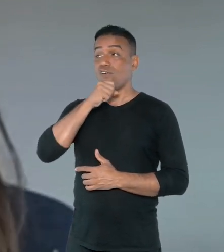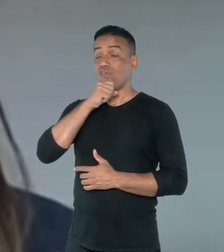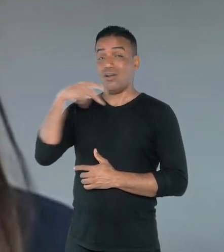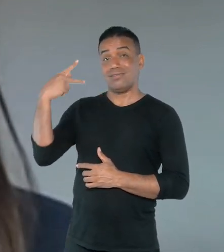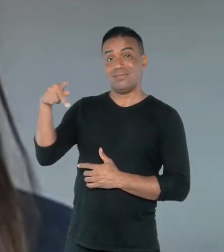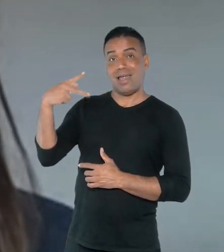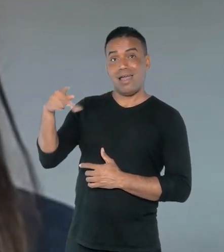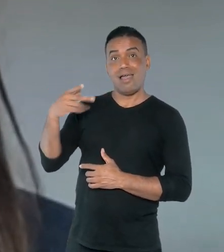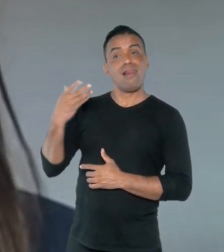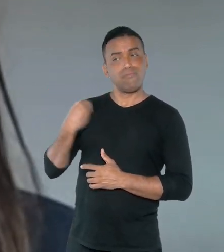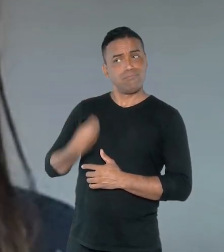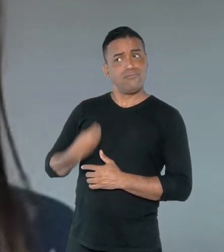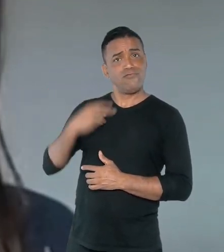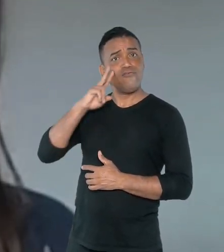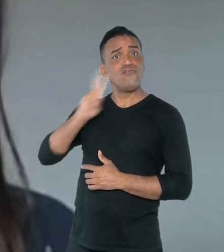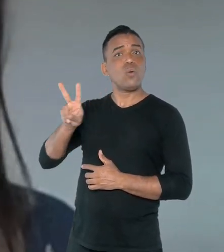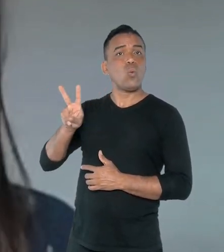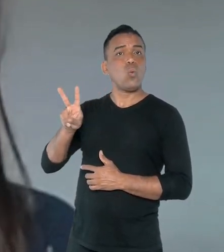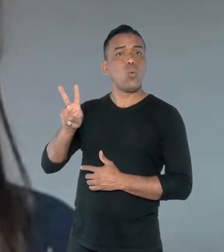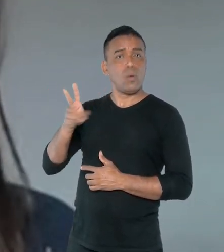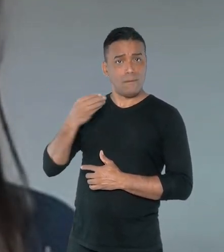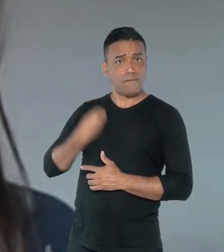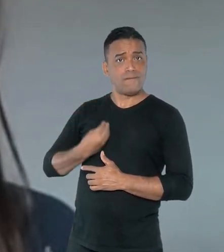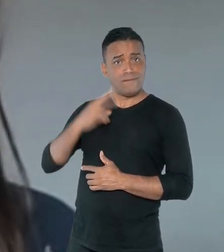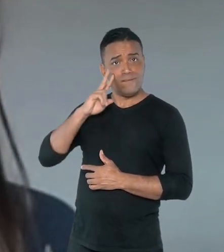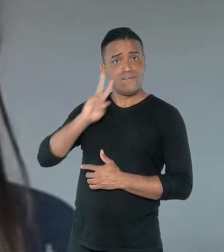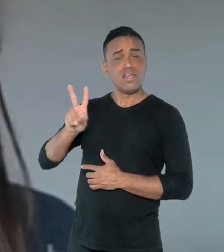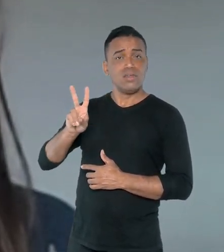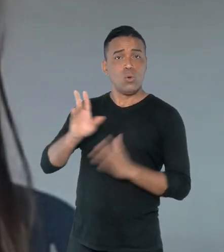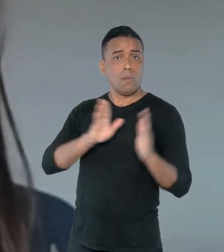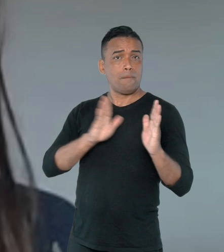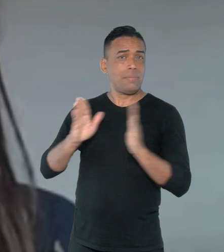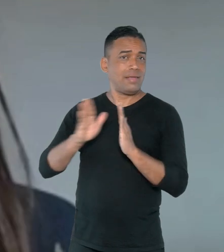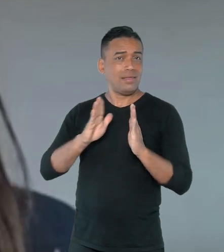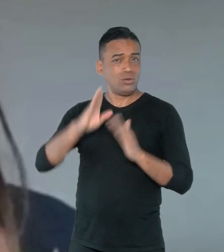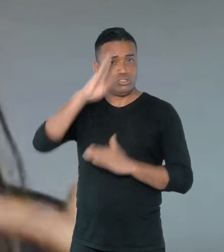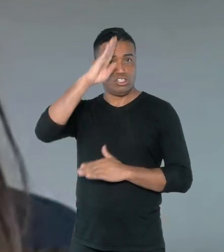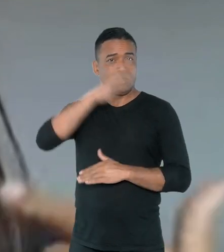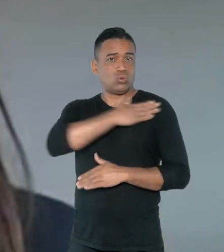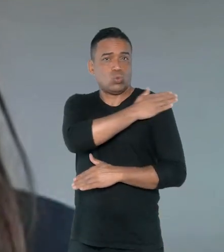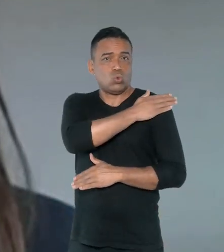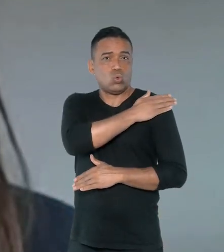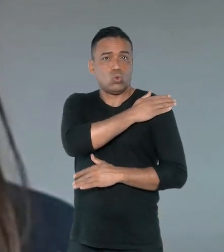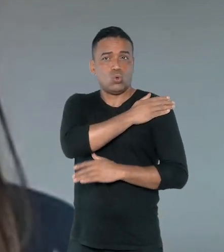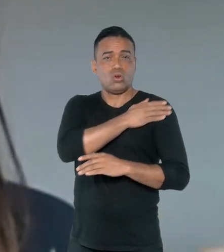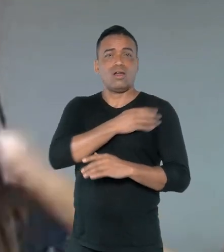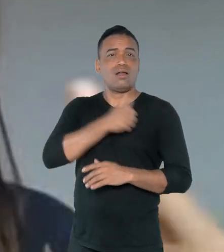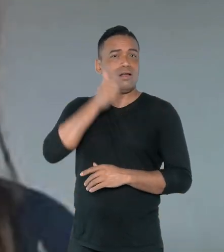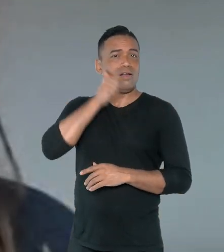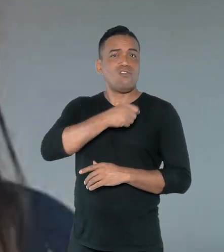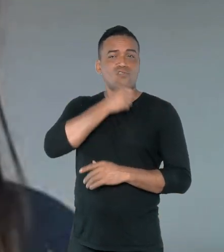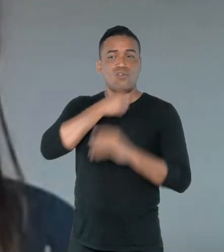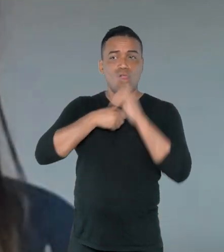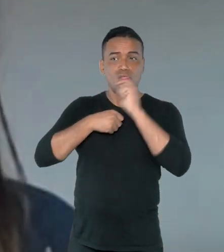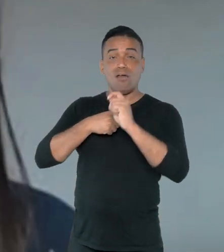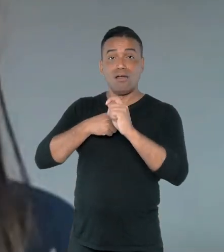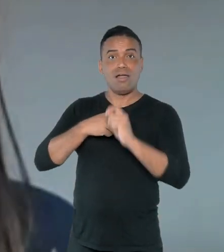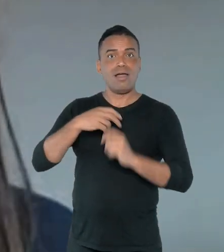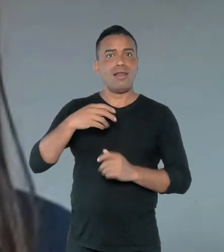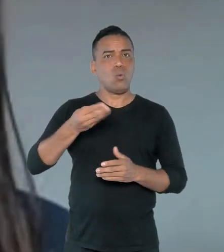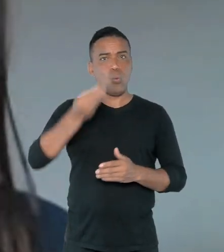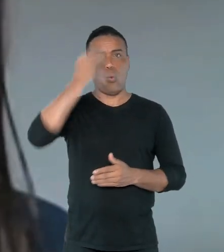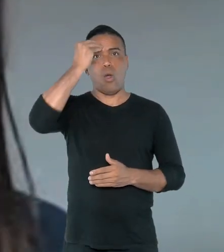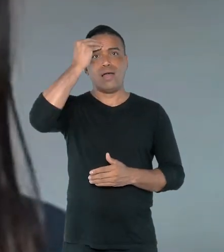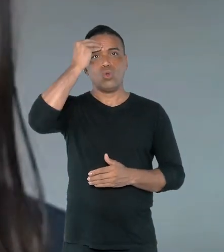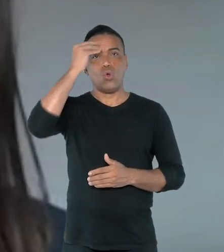ela presenciou esse período, sabe? E ela guardou o nome dos policiais da